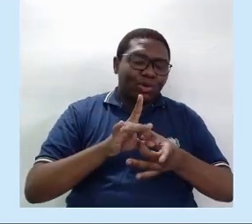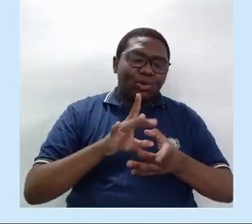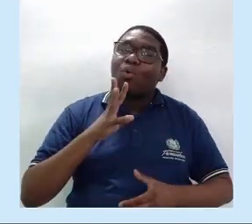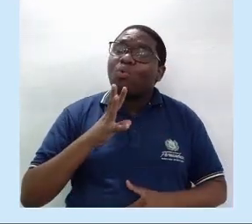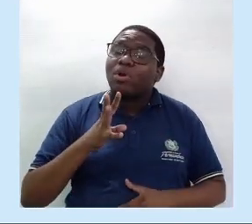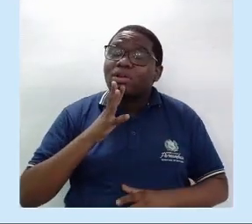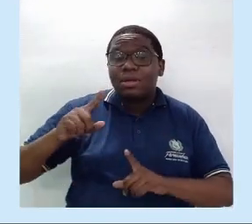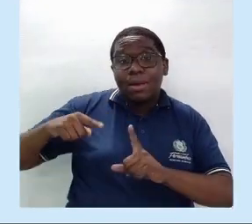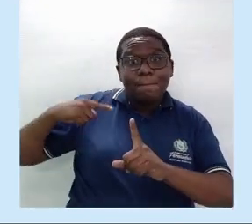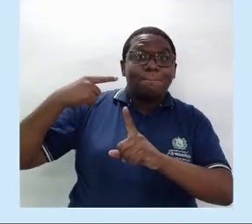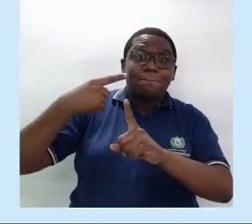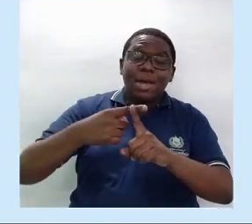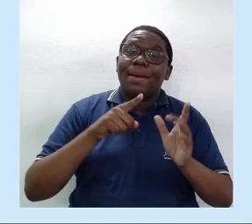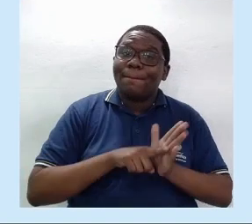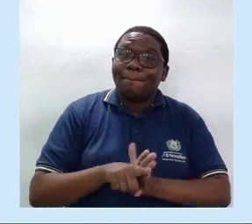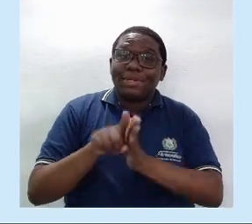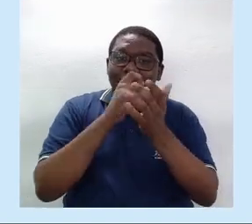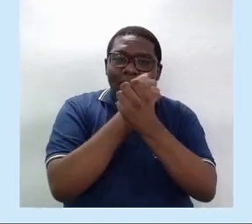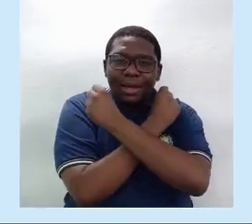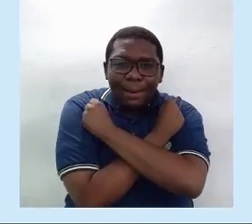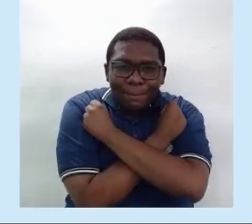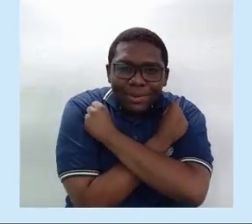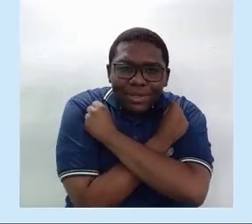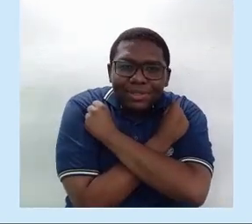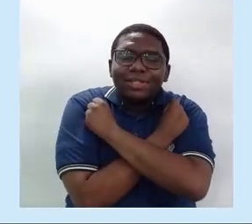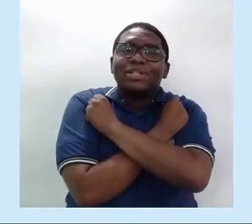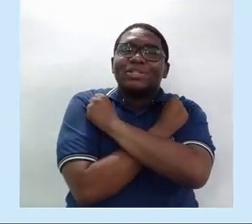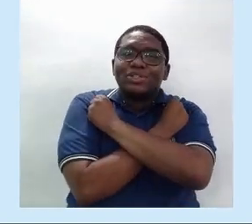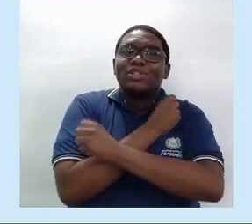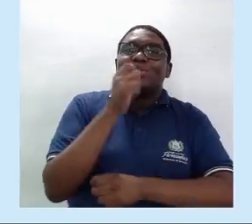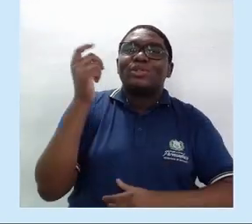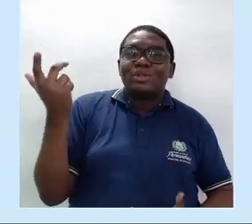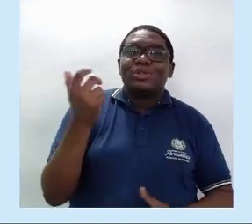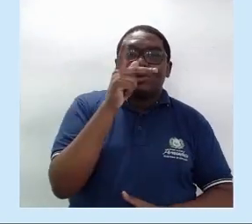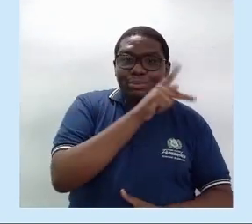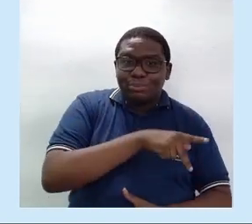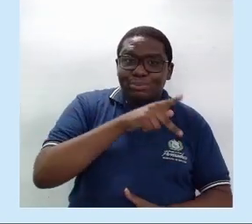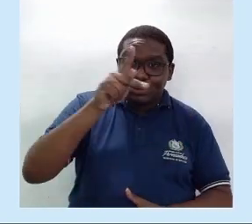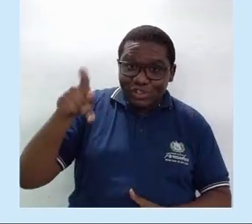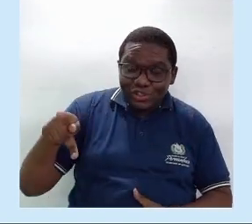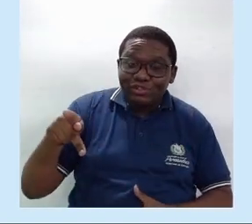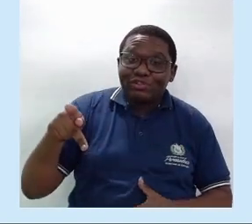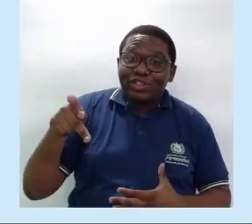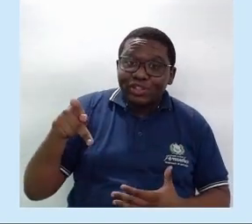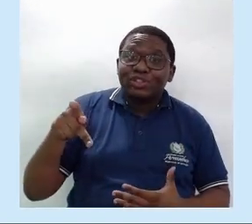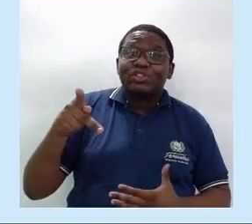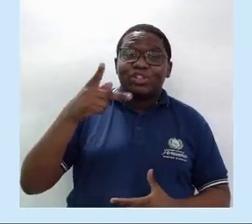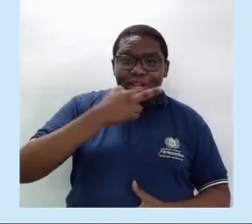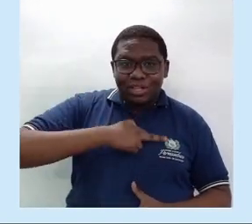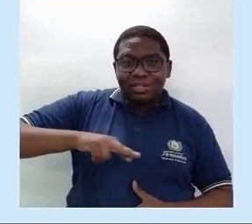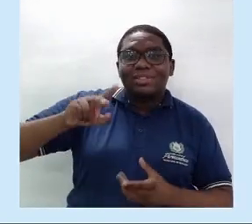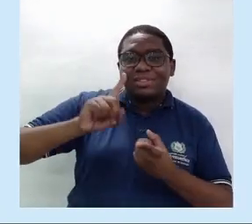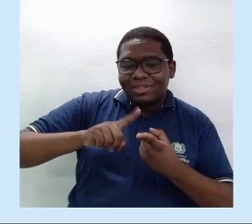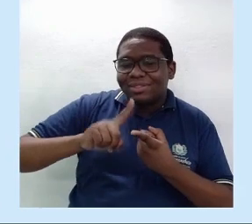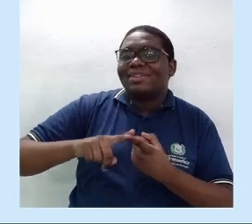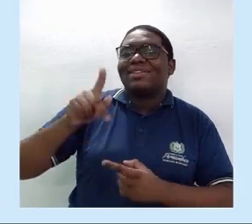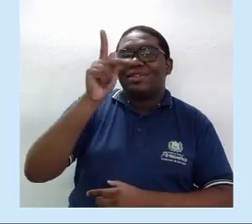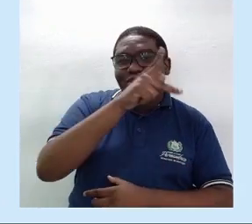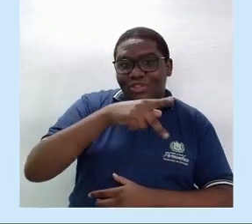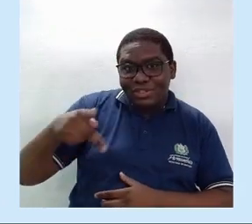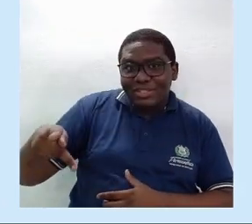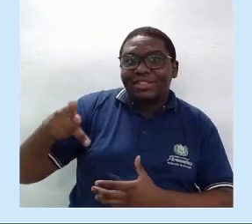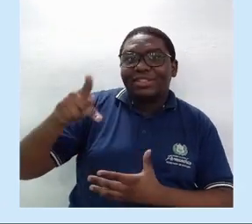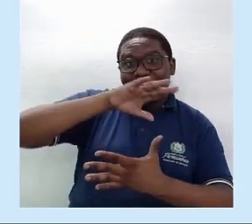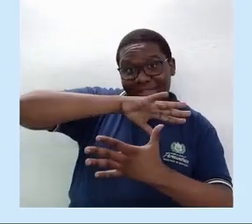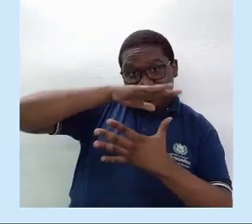conhecendo mais e pesquisando. Um forte abraço. Deixe um abraço para os nossos professores de ensino religioso, a Vinícius,